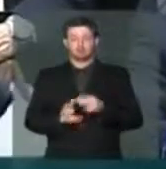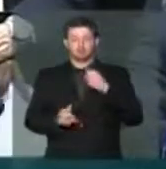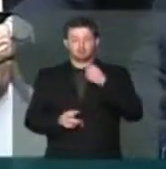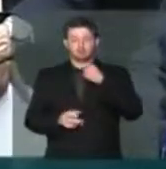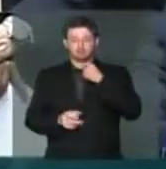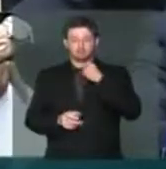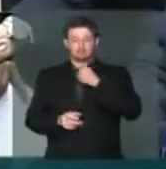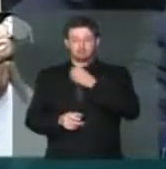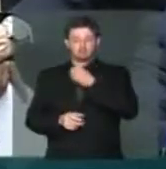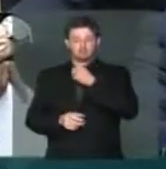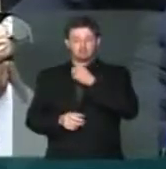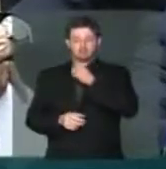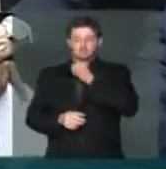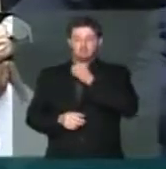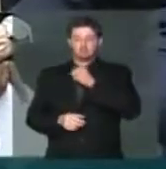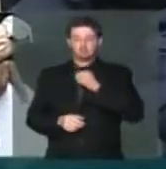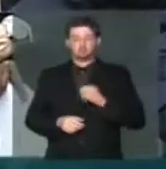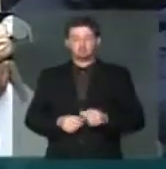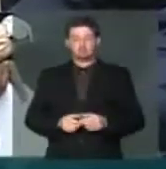Senhor